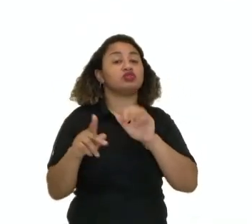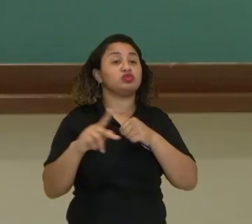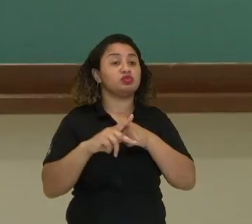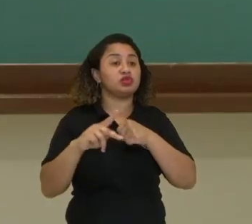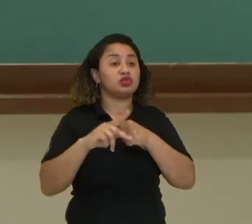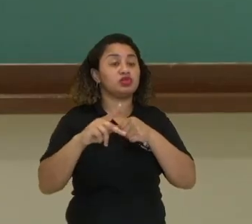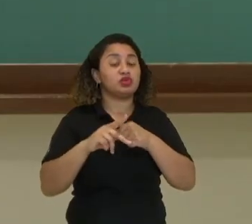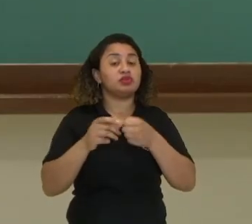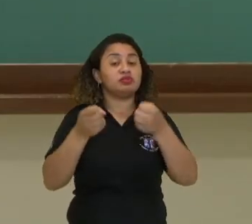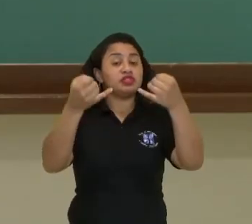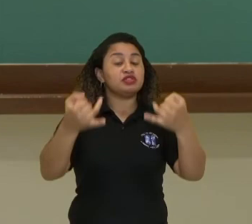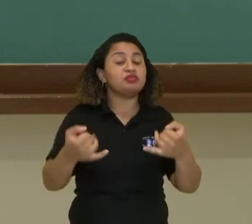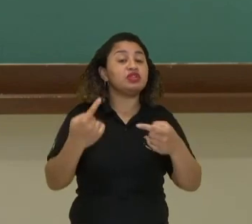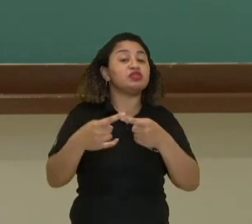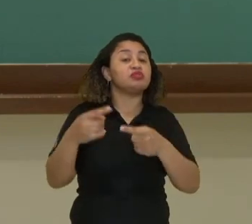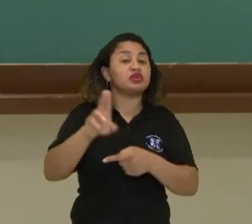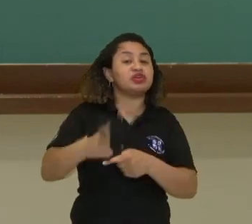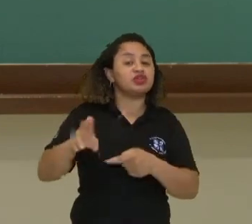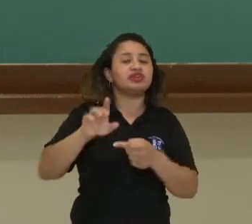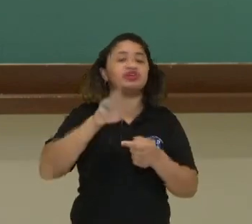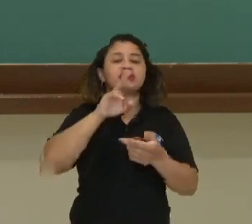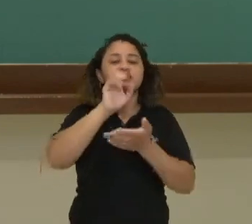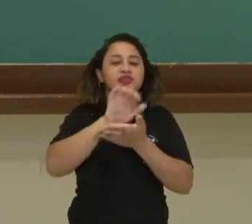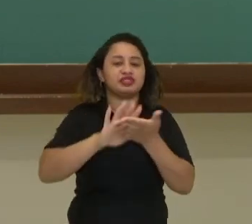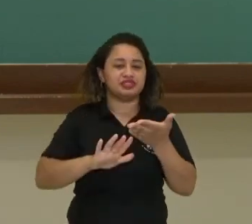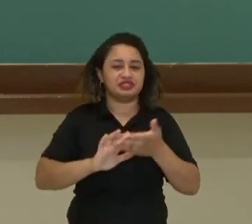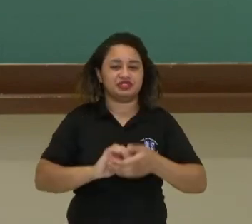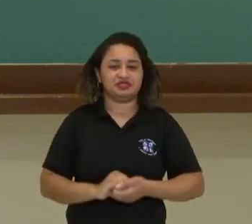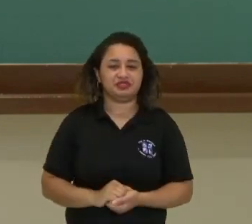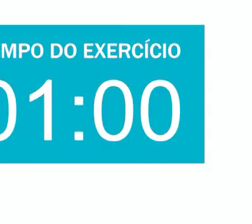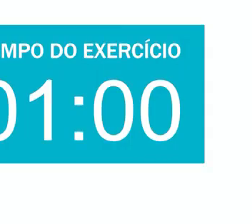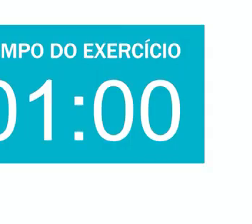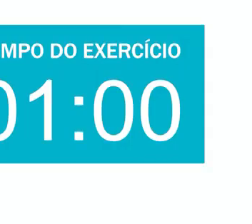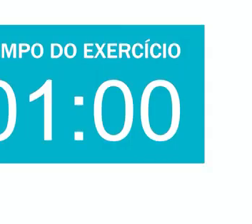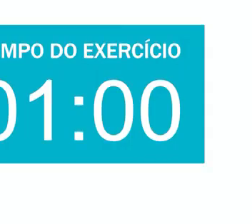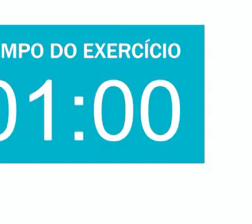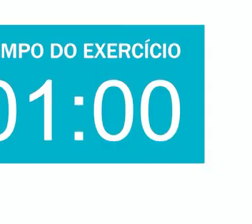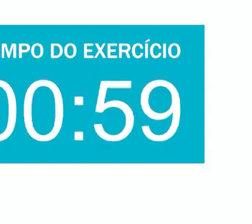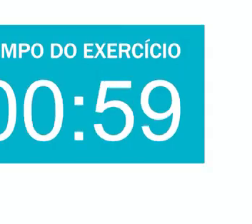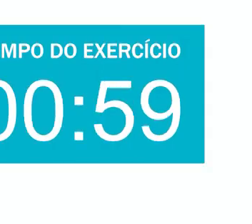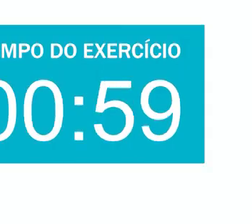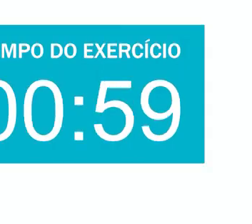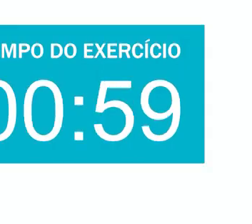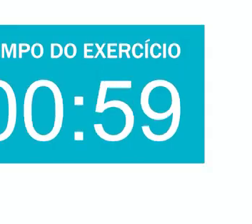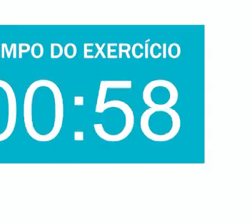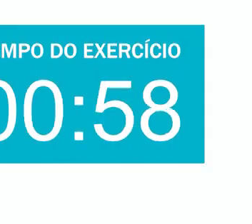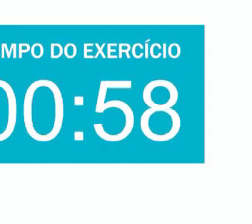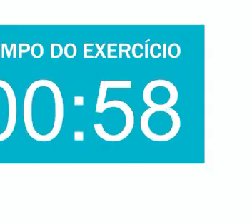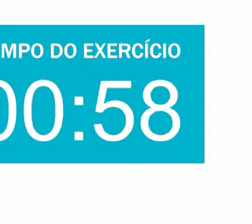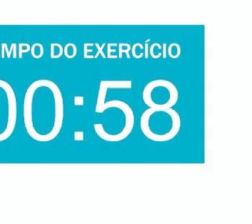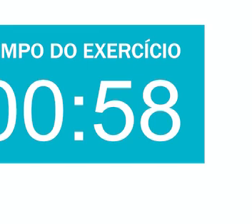justifique o seu uso você vai fazer lá no teu caderno e eu já retomo E aí